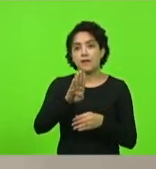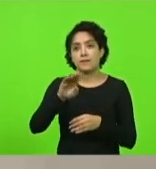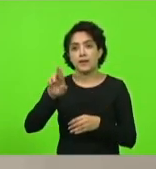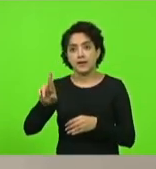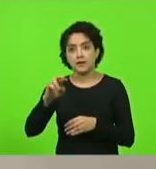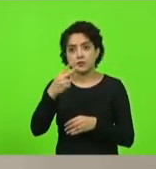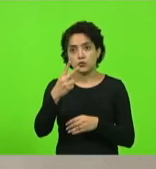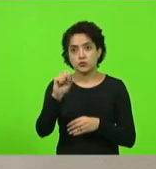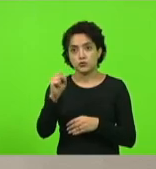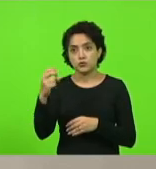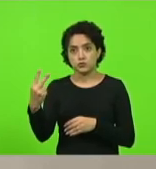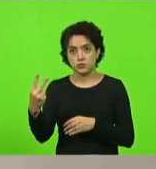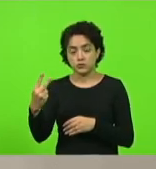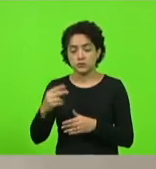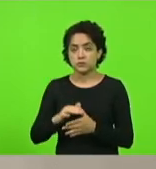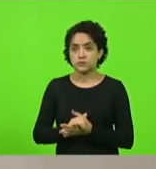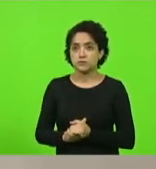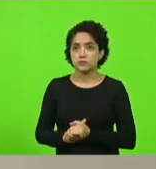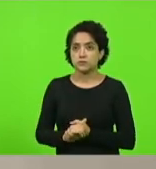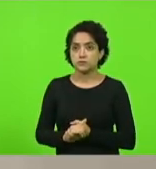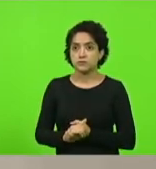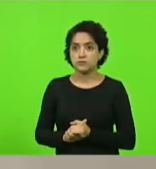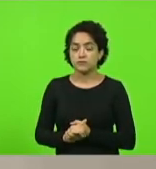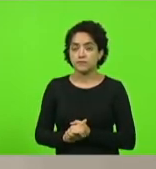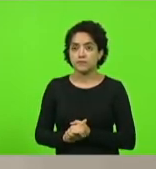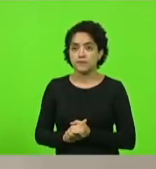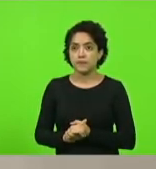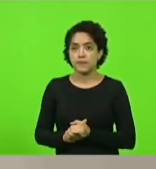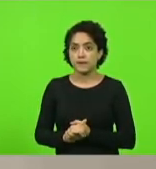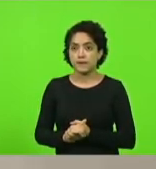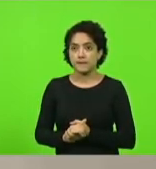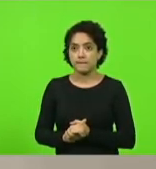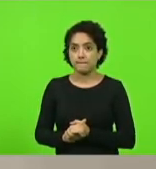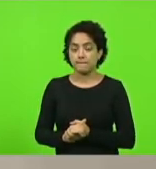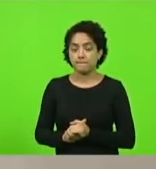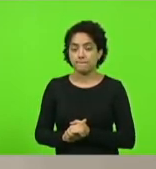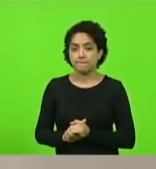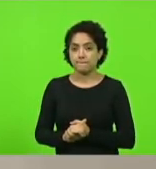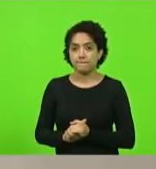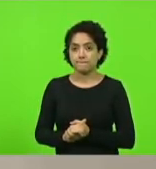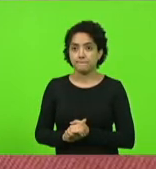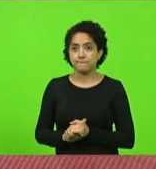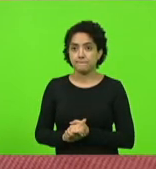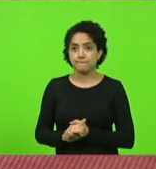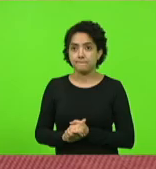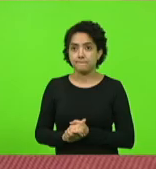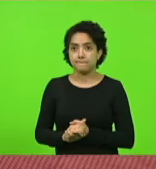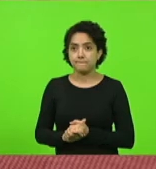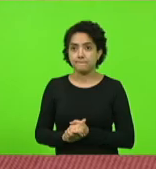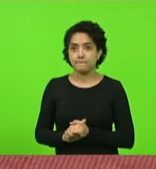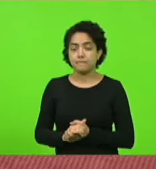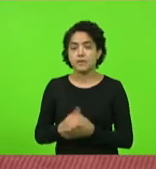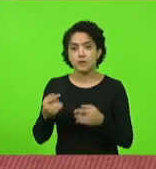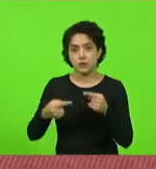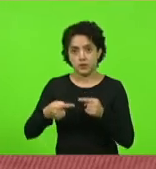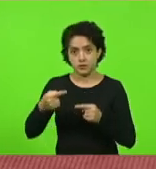Se não tivermos objeção, já submeto a discussão. De acordo. Em